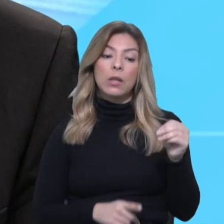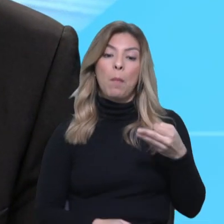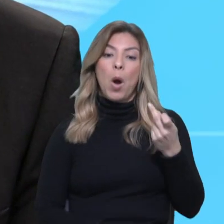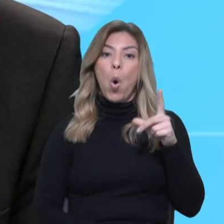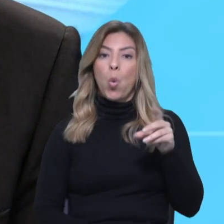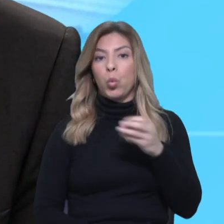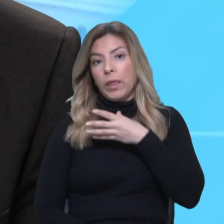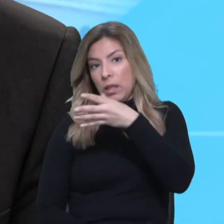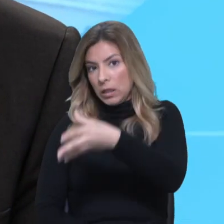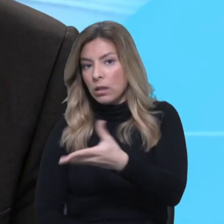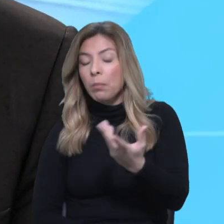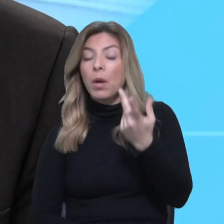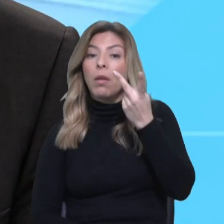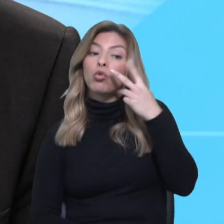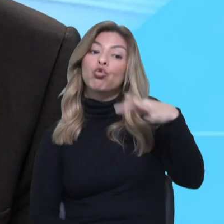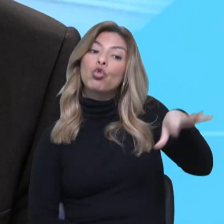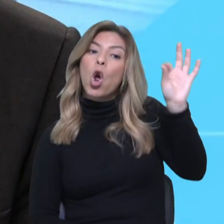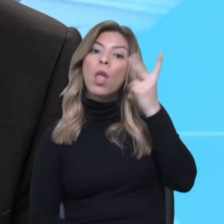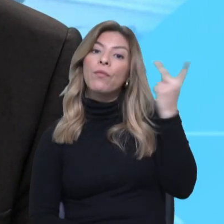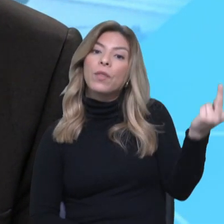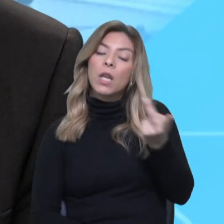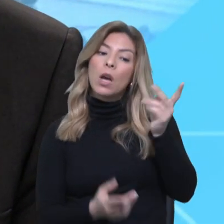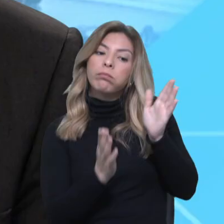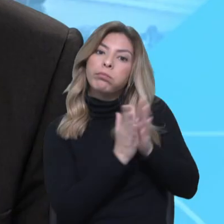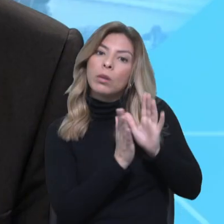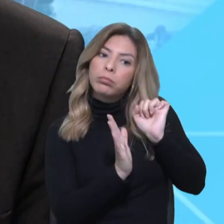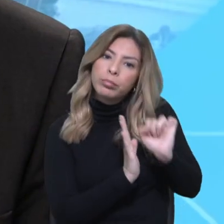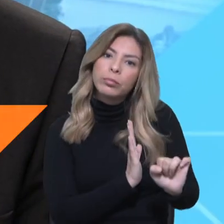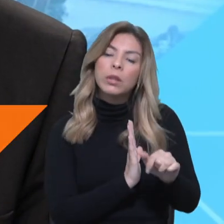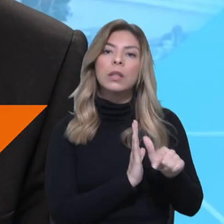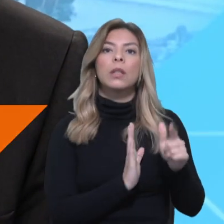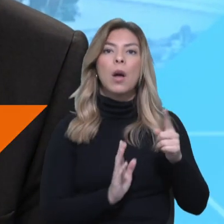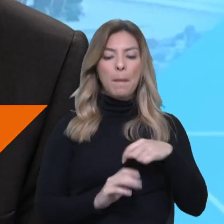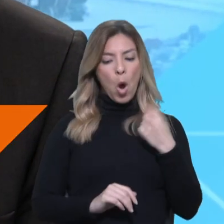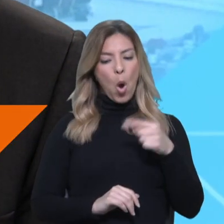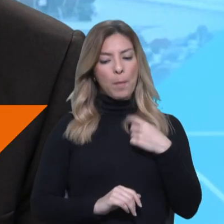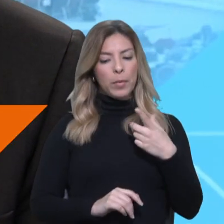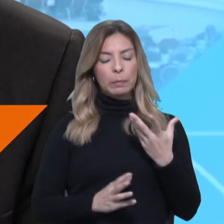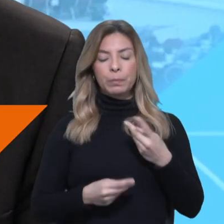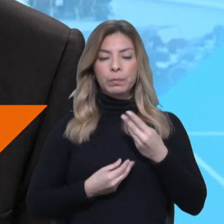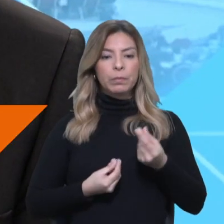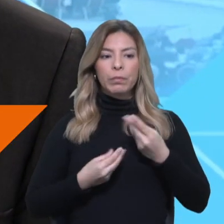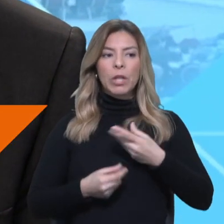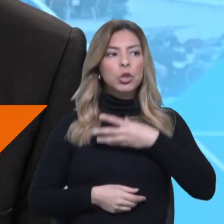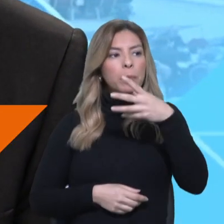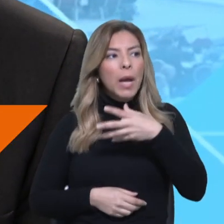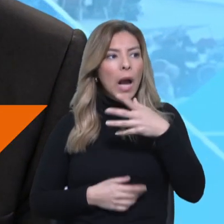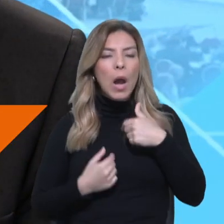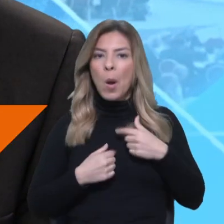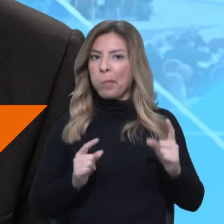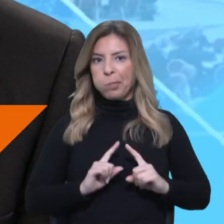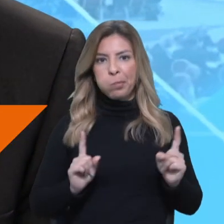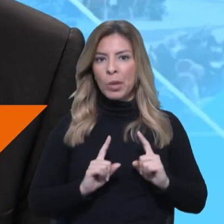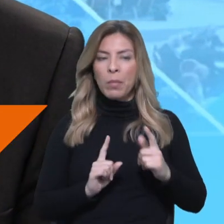vida consagrada é algo que nós próprios não podemos explicar racionalmente, porque nos